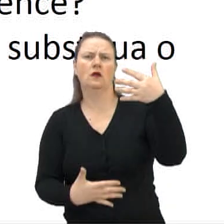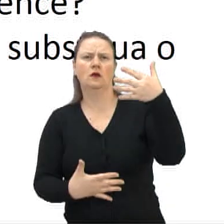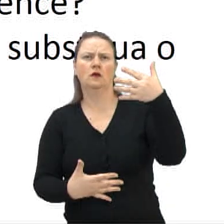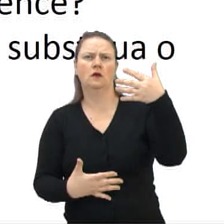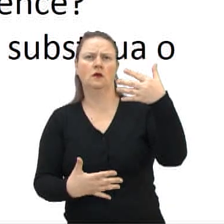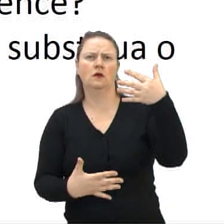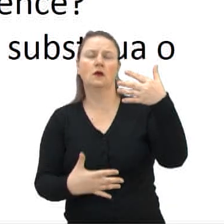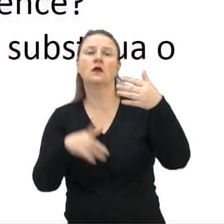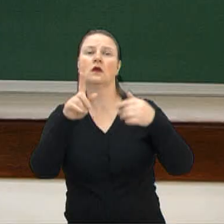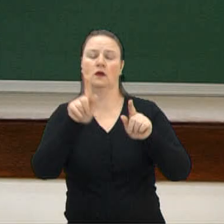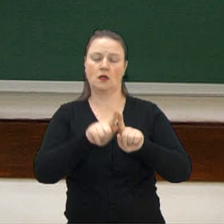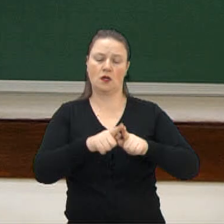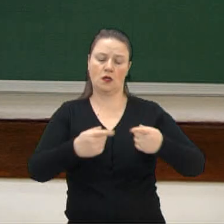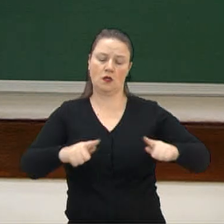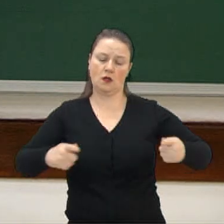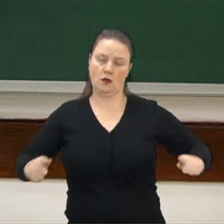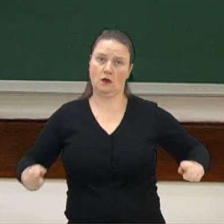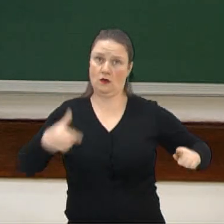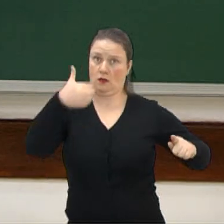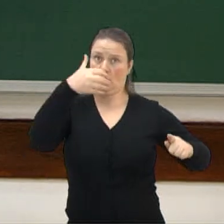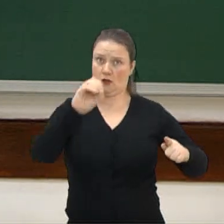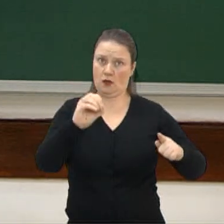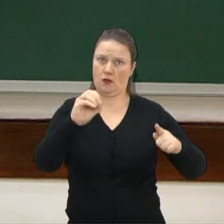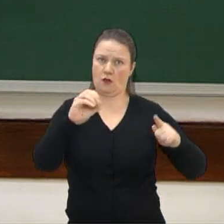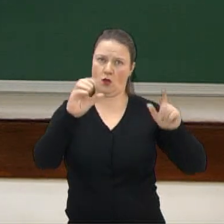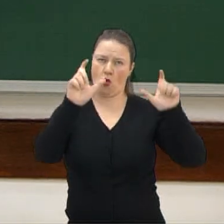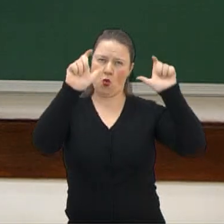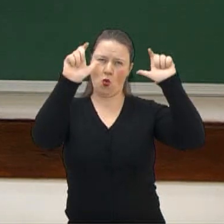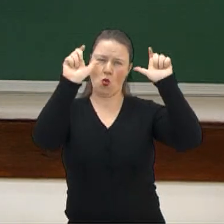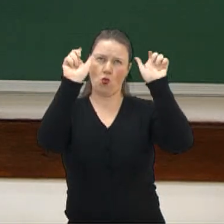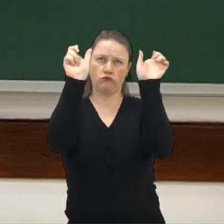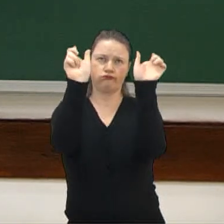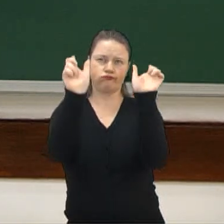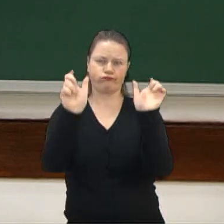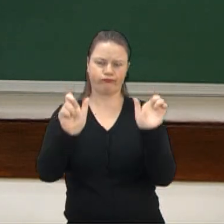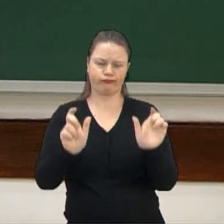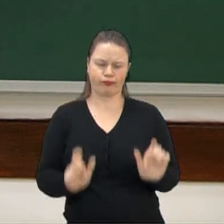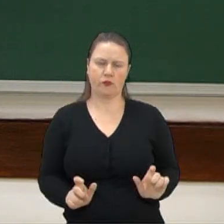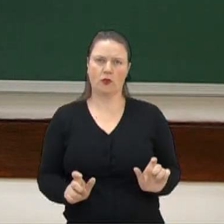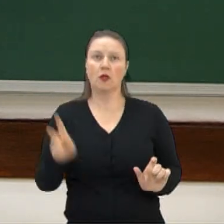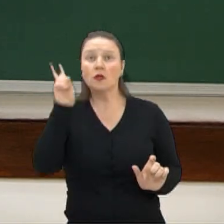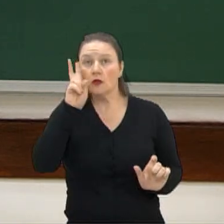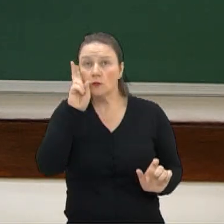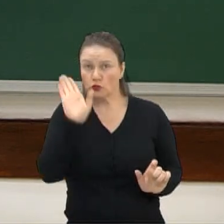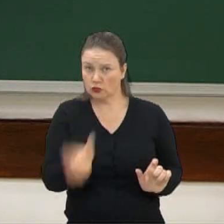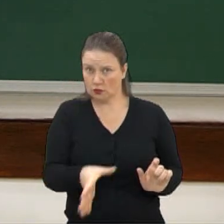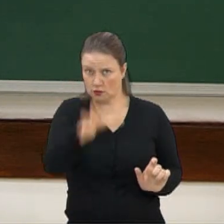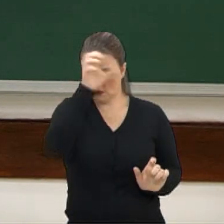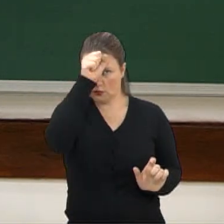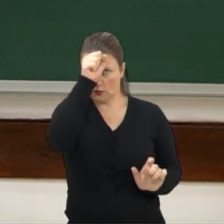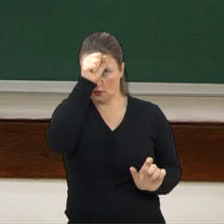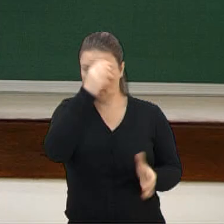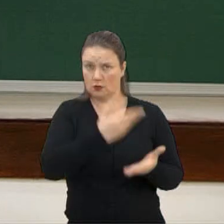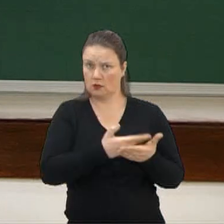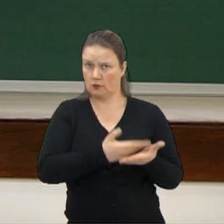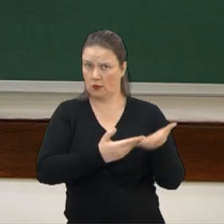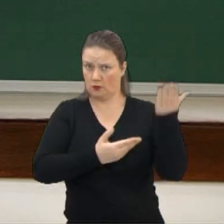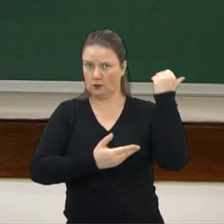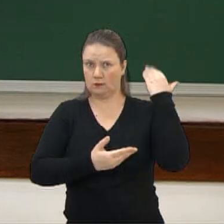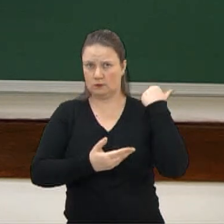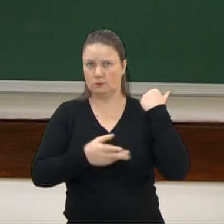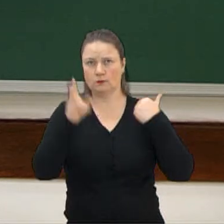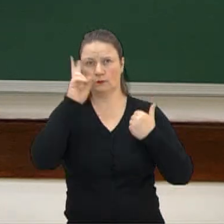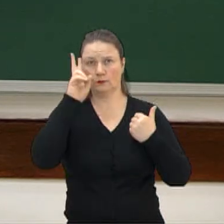das classes gramaticais, as 10 classes gramaticais que vocês aprenderam em momentos anteriores? Será que você consegue relembrar